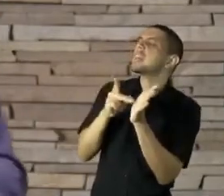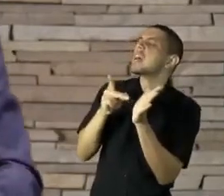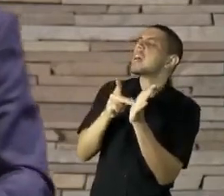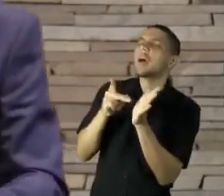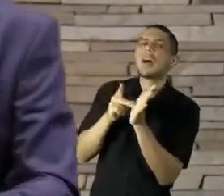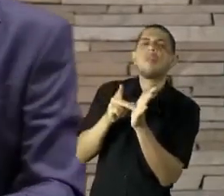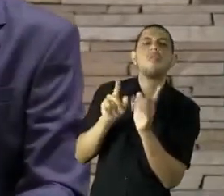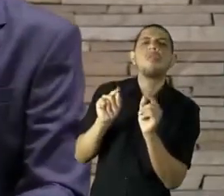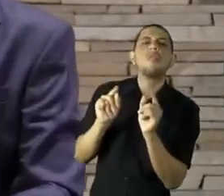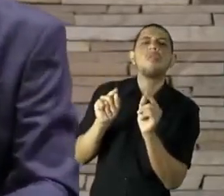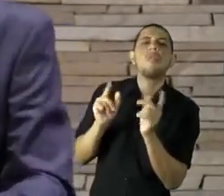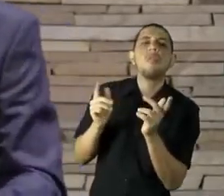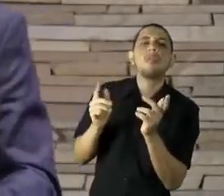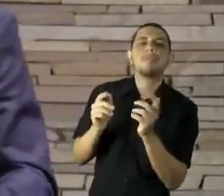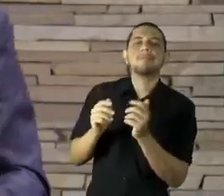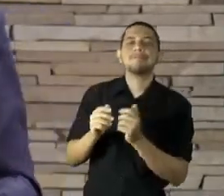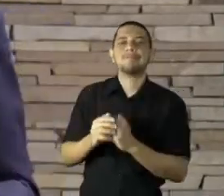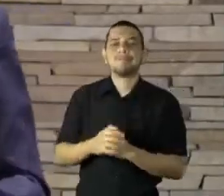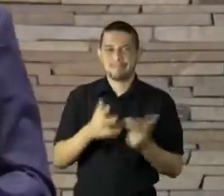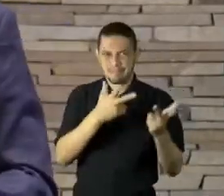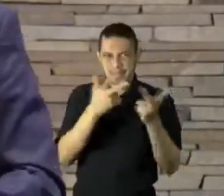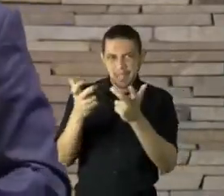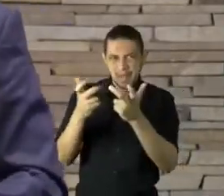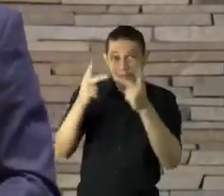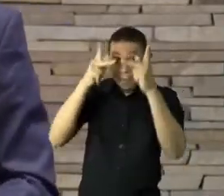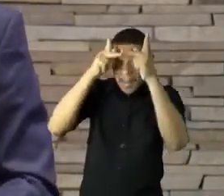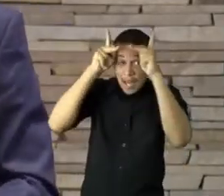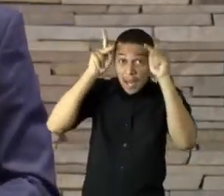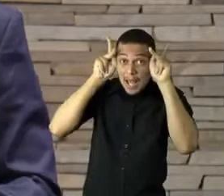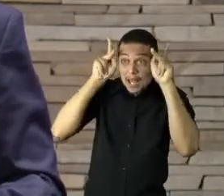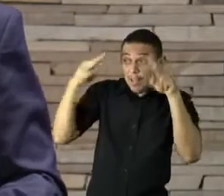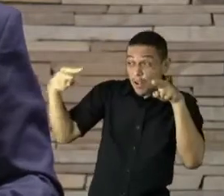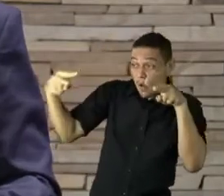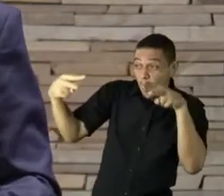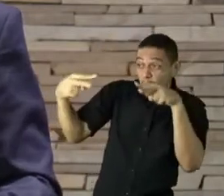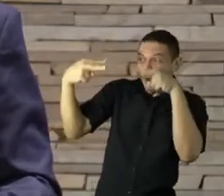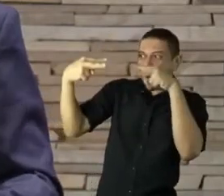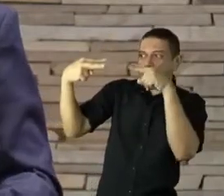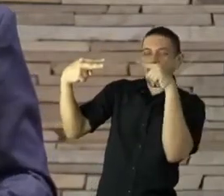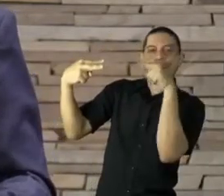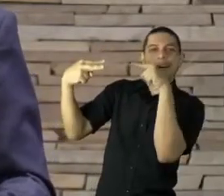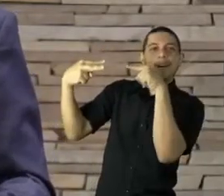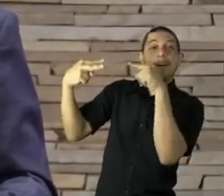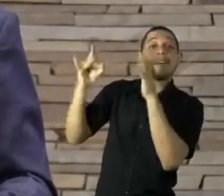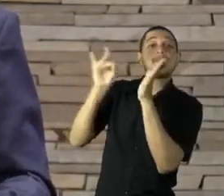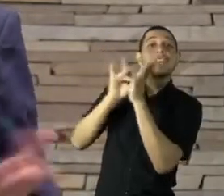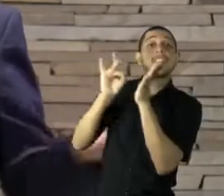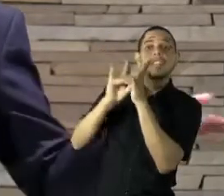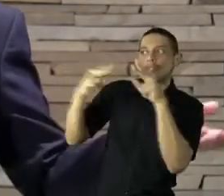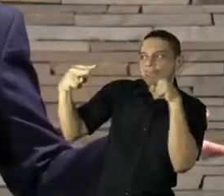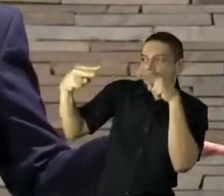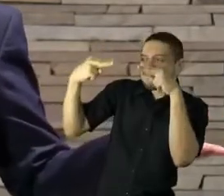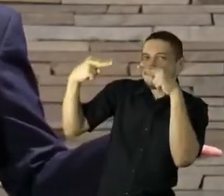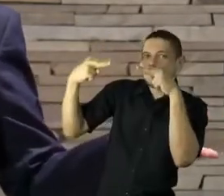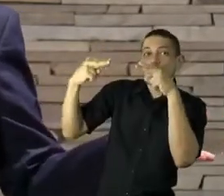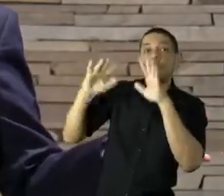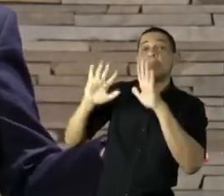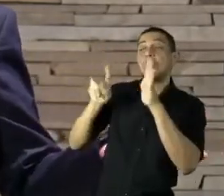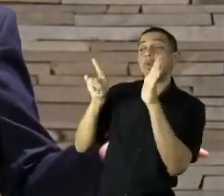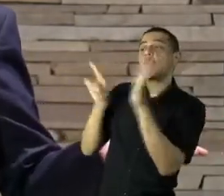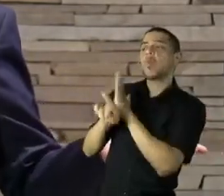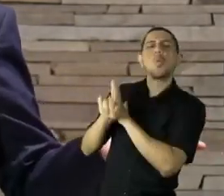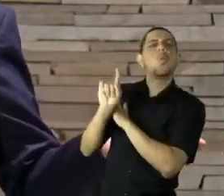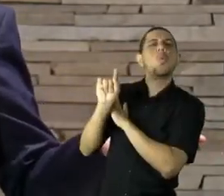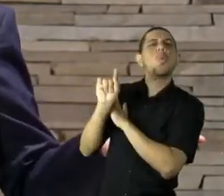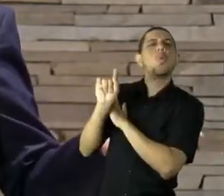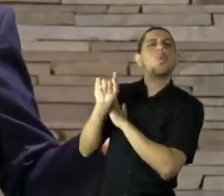Olá queridos Pilatos estava olhando a verdade no olho Mas ele pergunta que